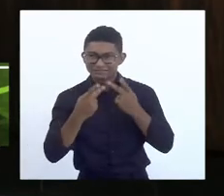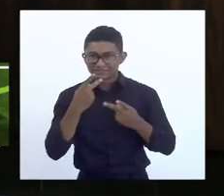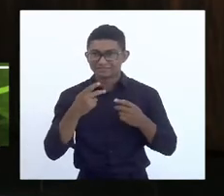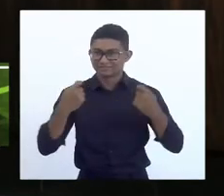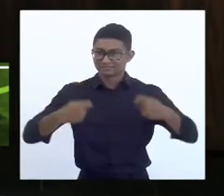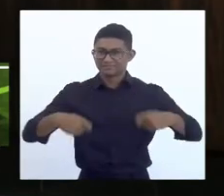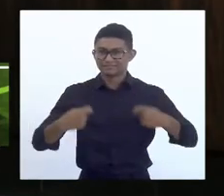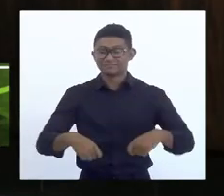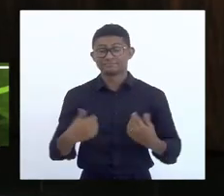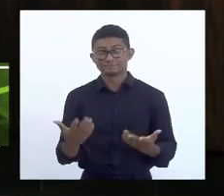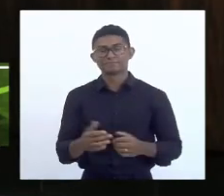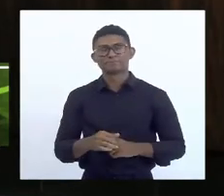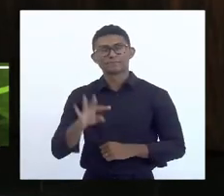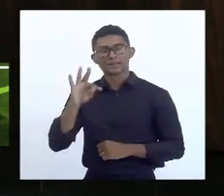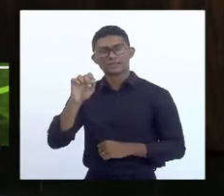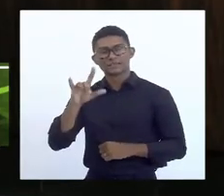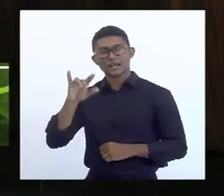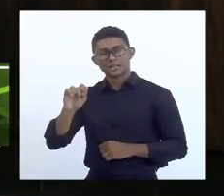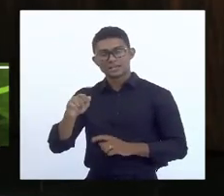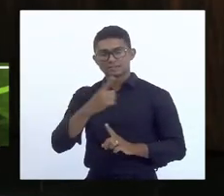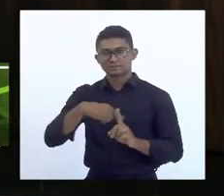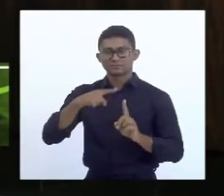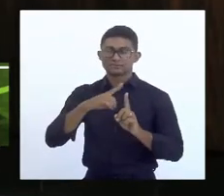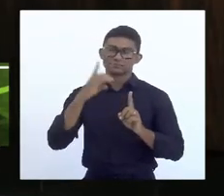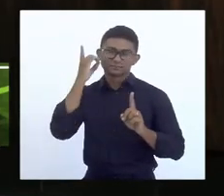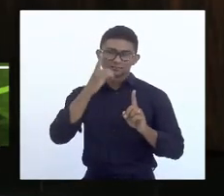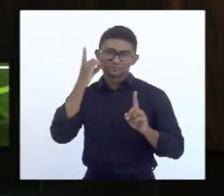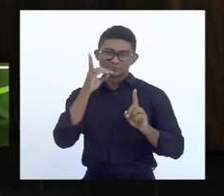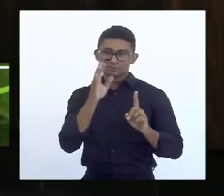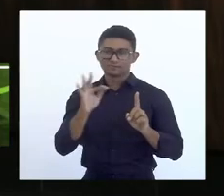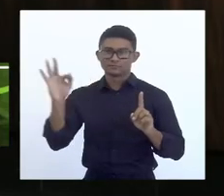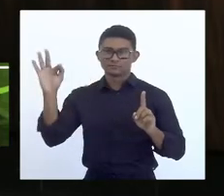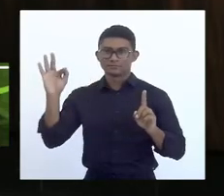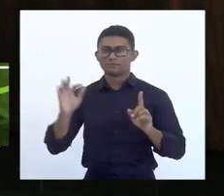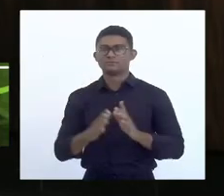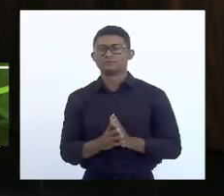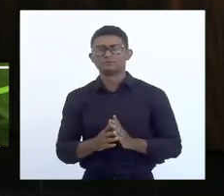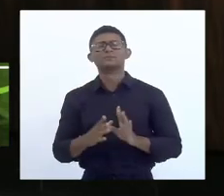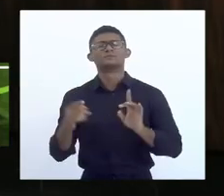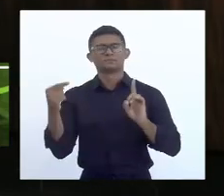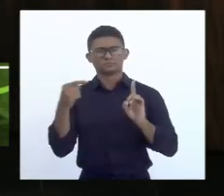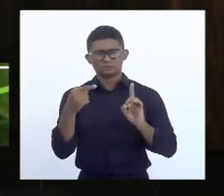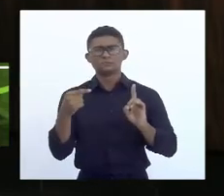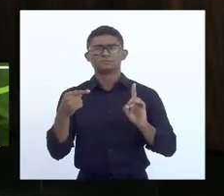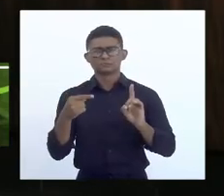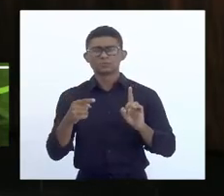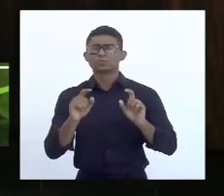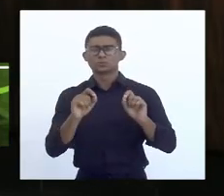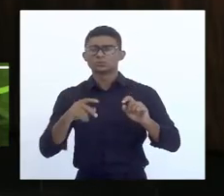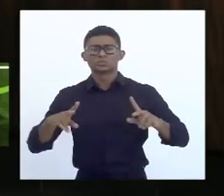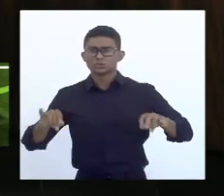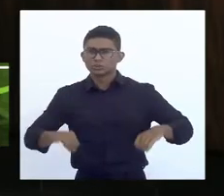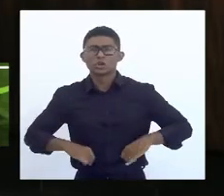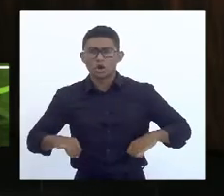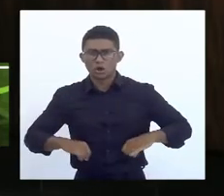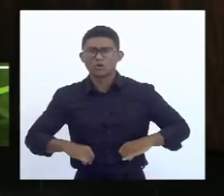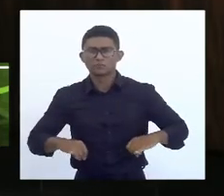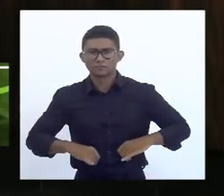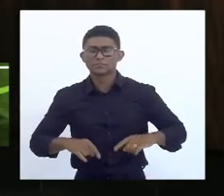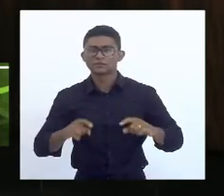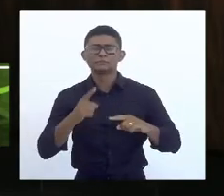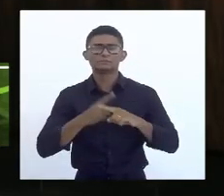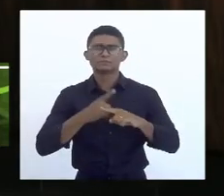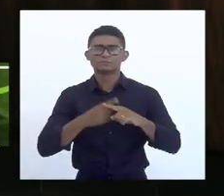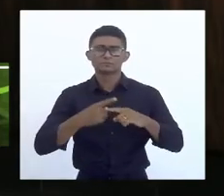Talíria Petroni, nossa deputada federal, que também sofre um processo constante de violência